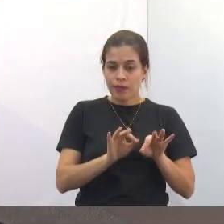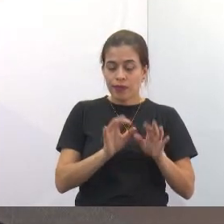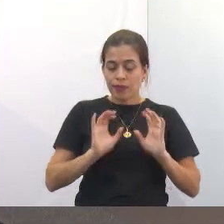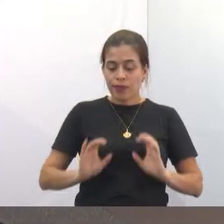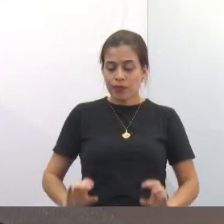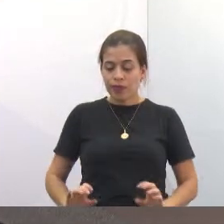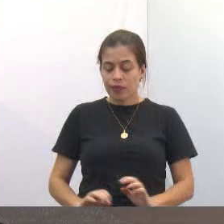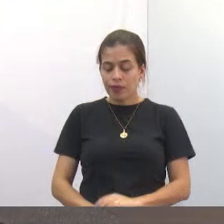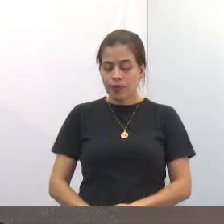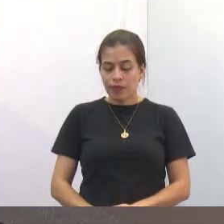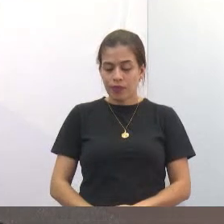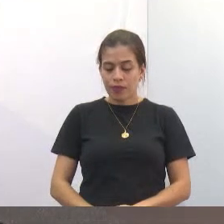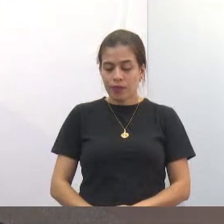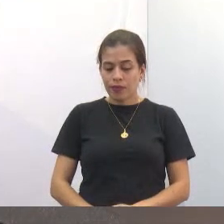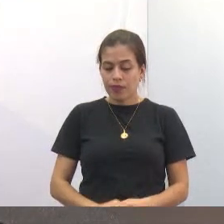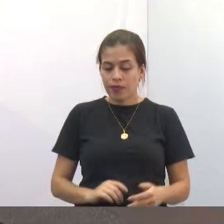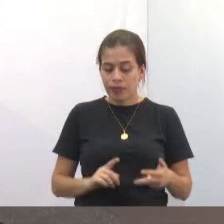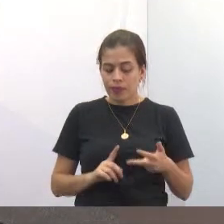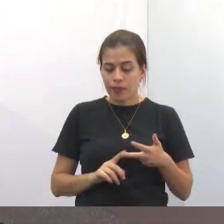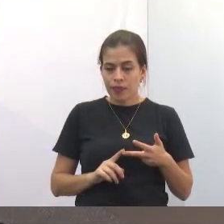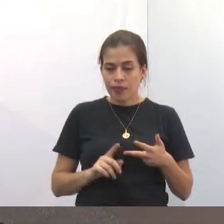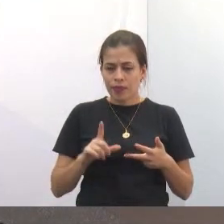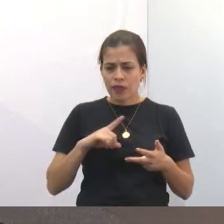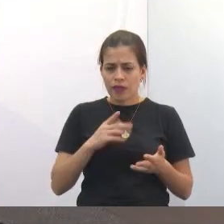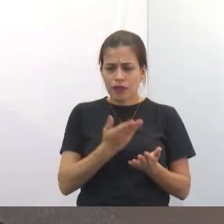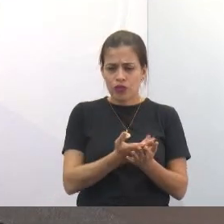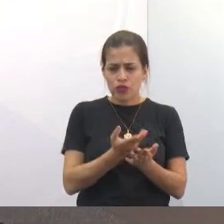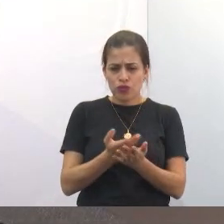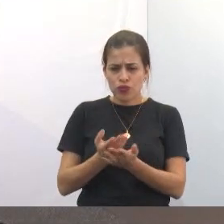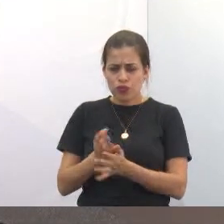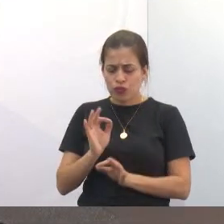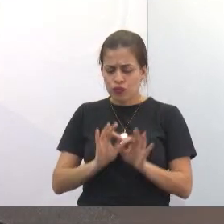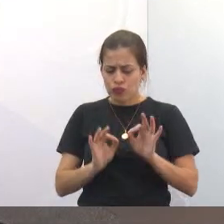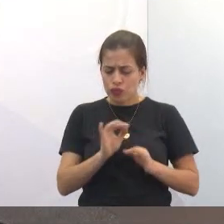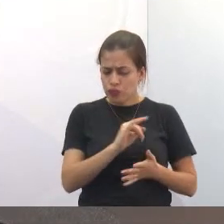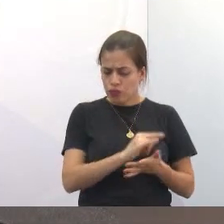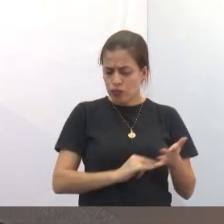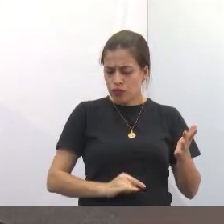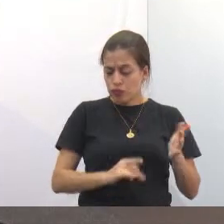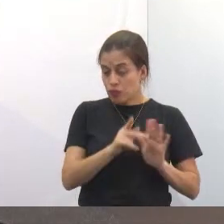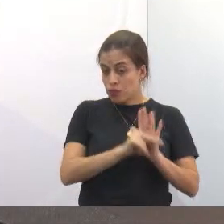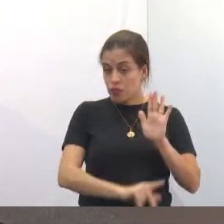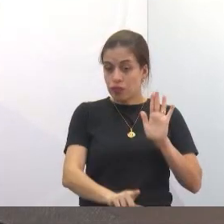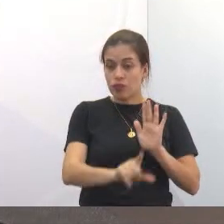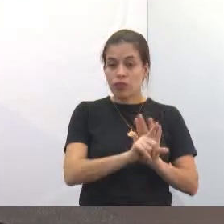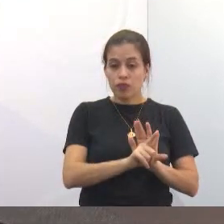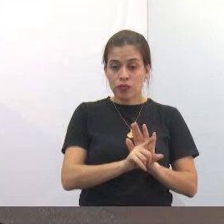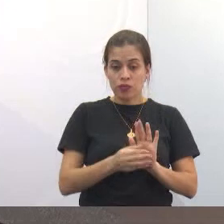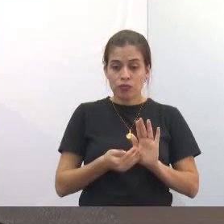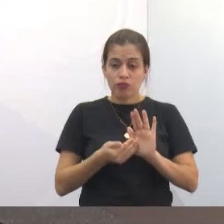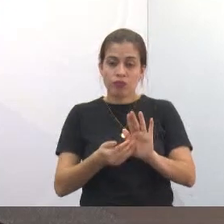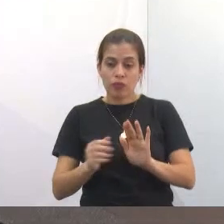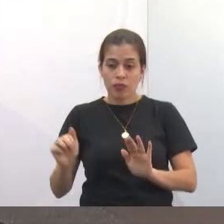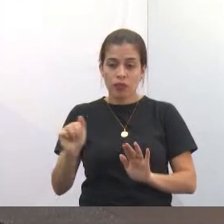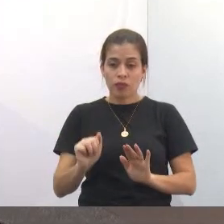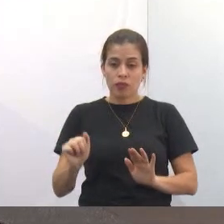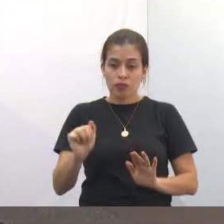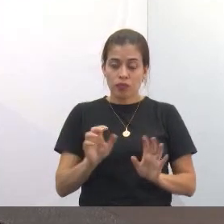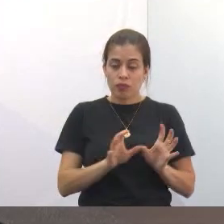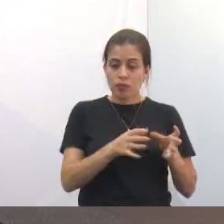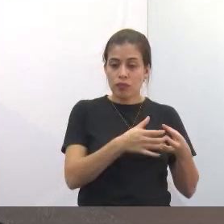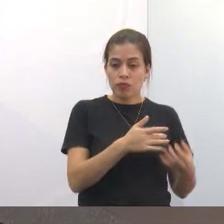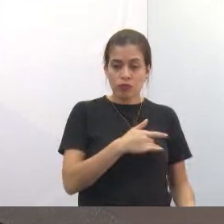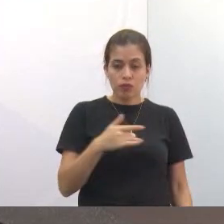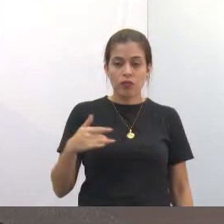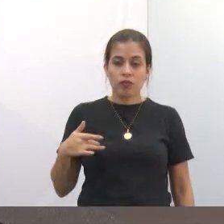Cidadania. Número 3. Houve estudo para elaboração do projeto de lei visando contemplar os agentes comunitários de saúde,